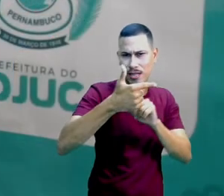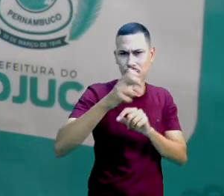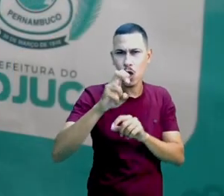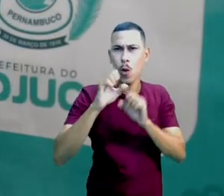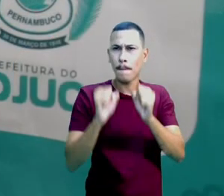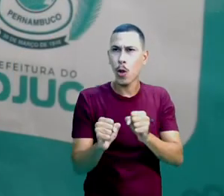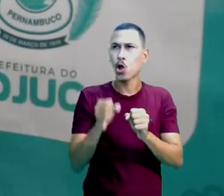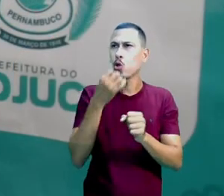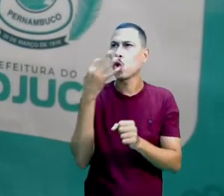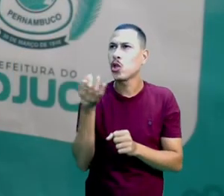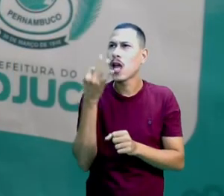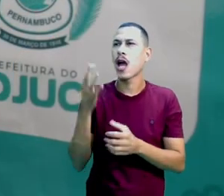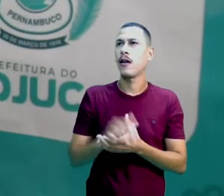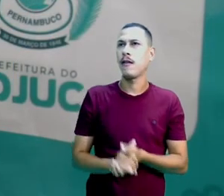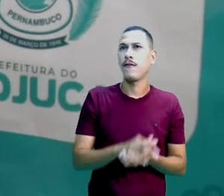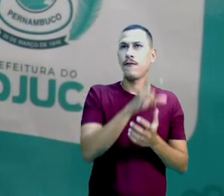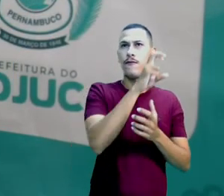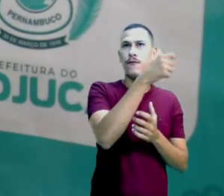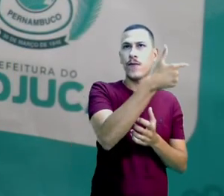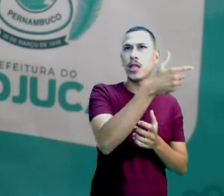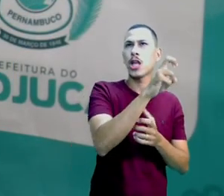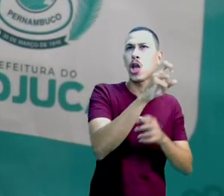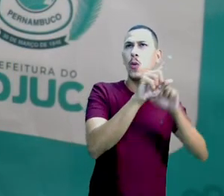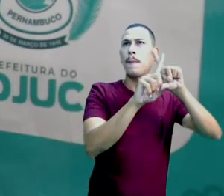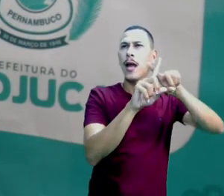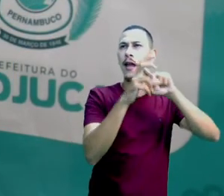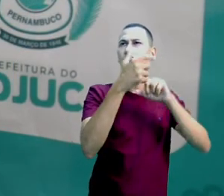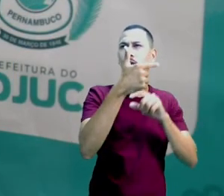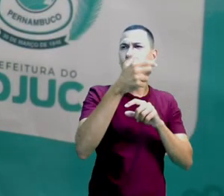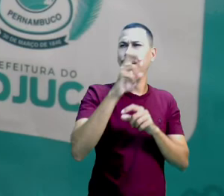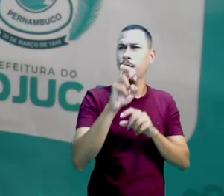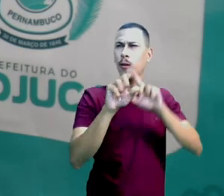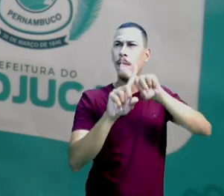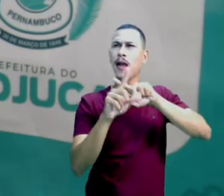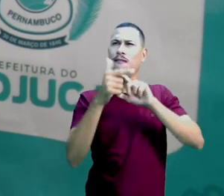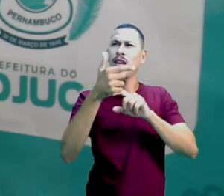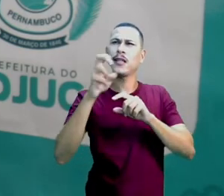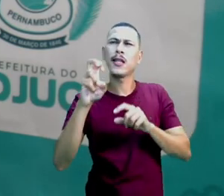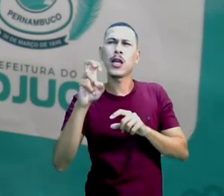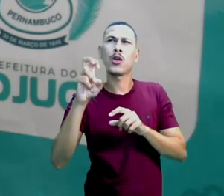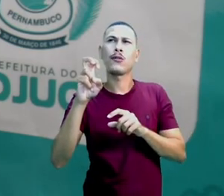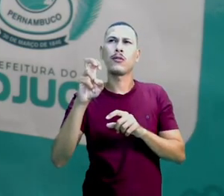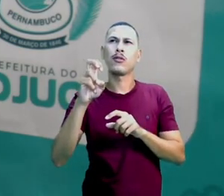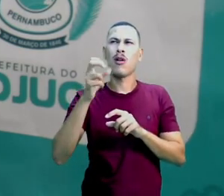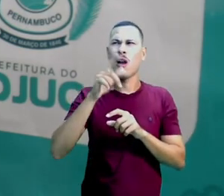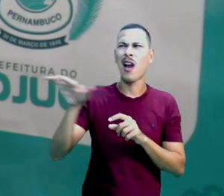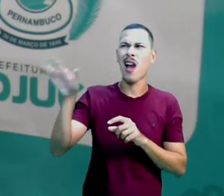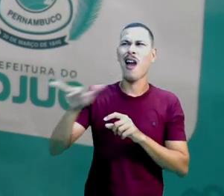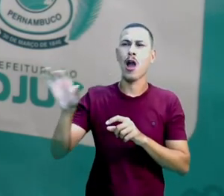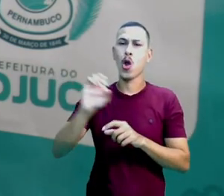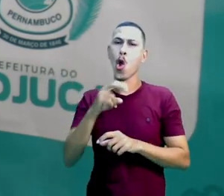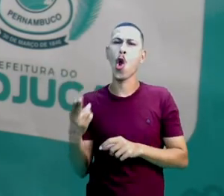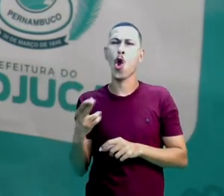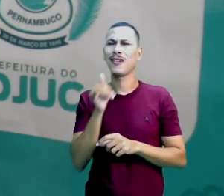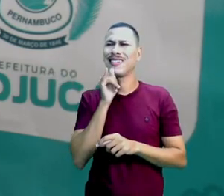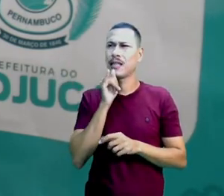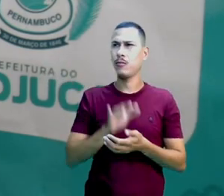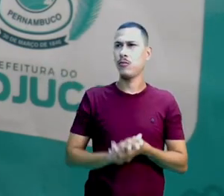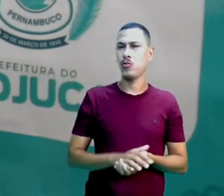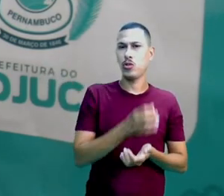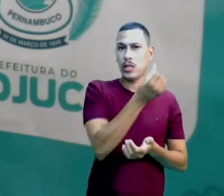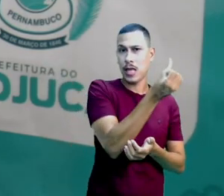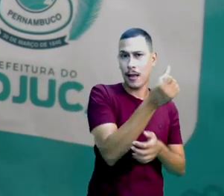contar 25 mais 25 mais 25, 6 vezes. Ou você pode simplesmente, ó, 6 vezes 5,